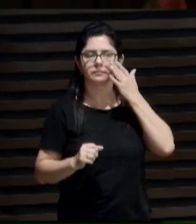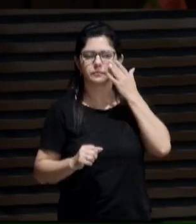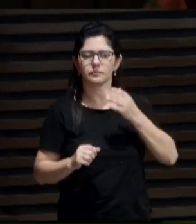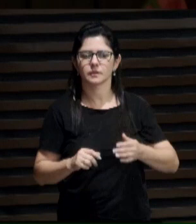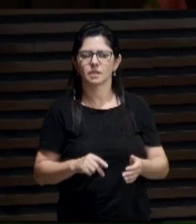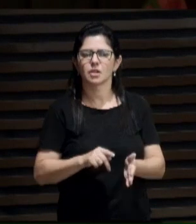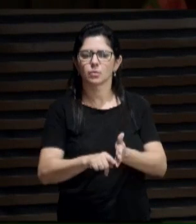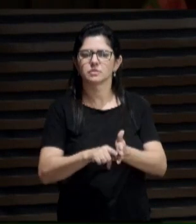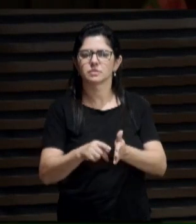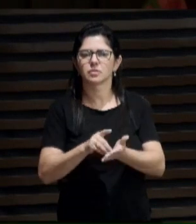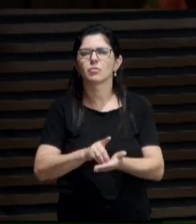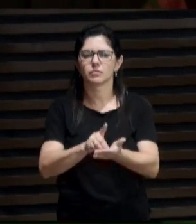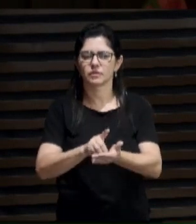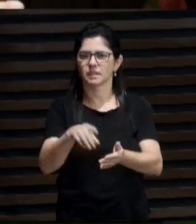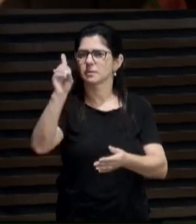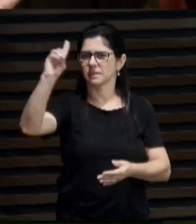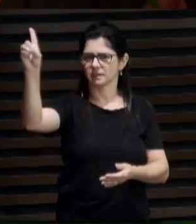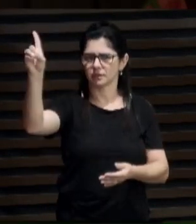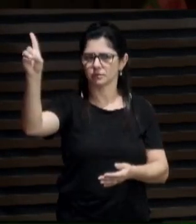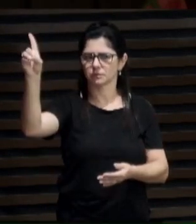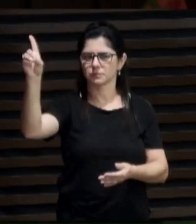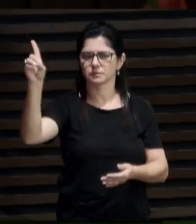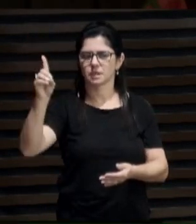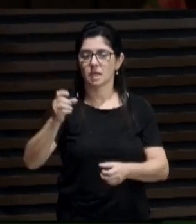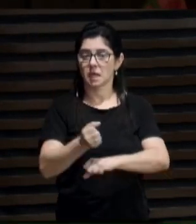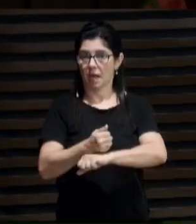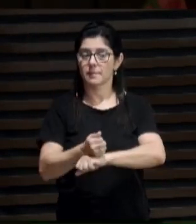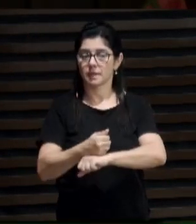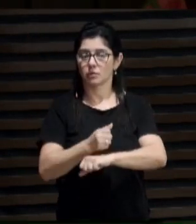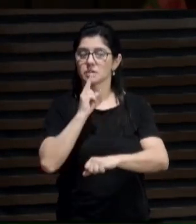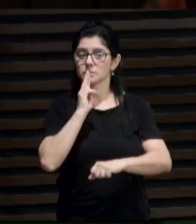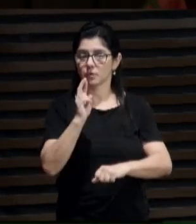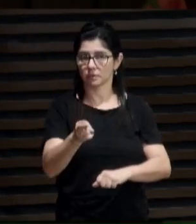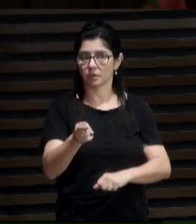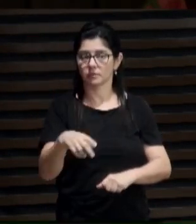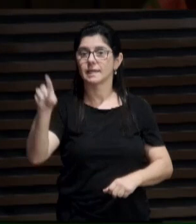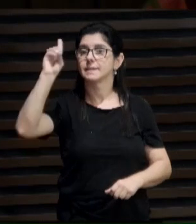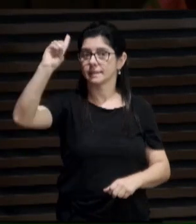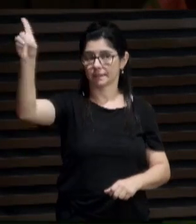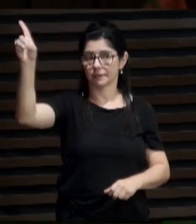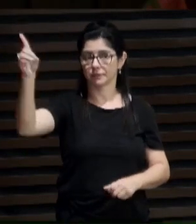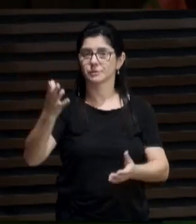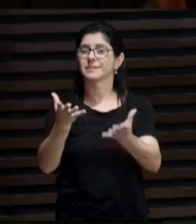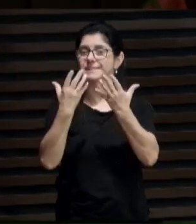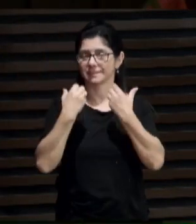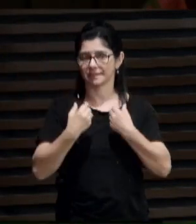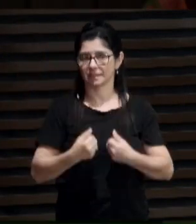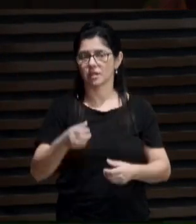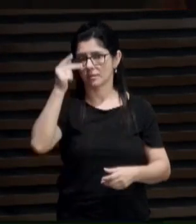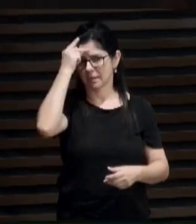Deus, ele respondeu a Abraão assim, vamos juntos: Deus proverá para si,